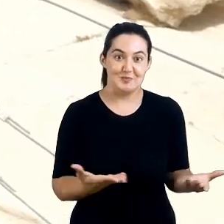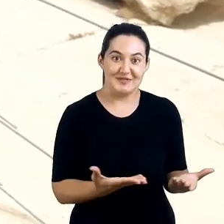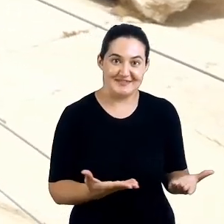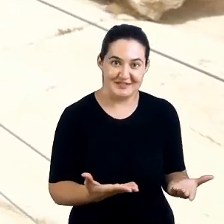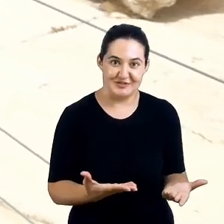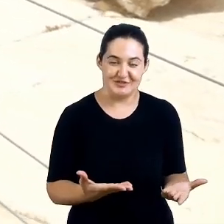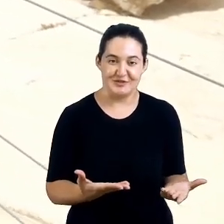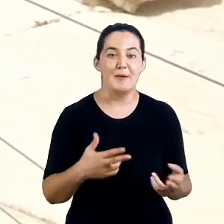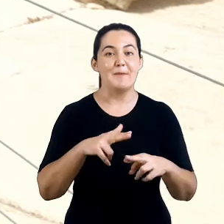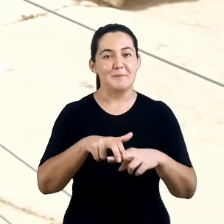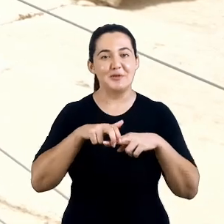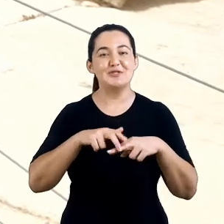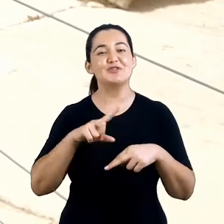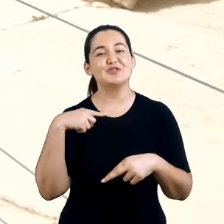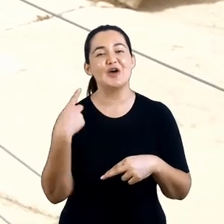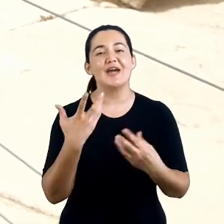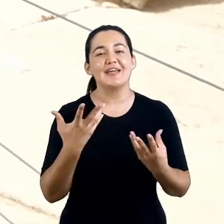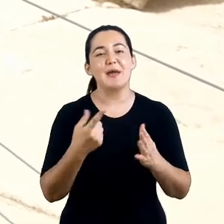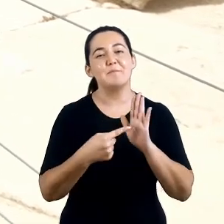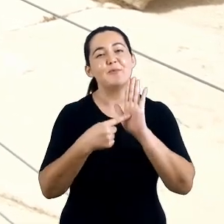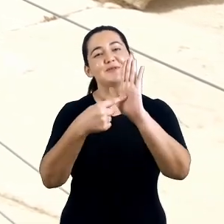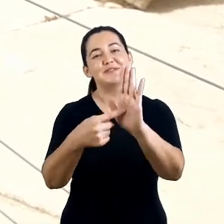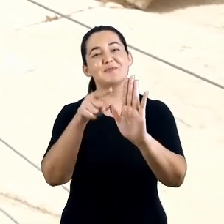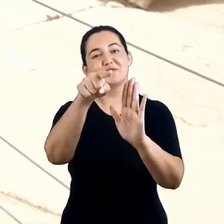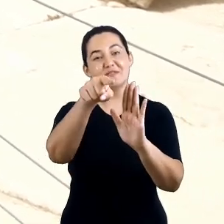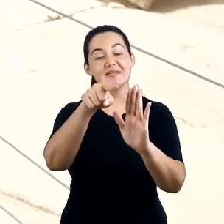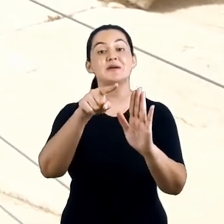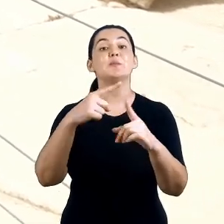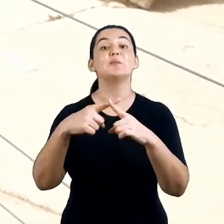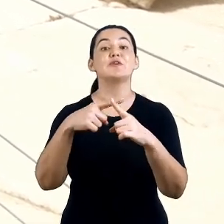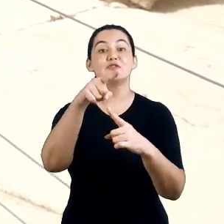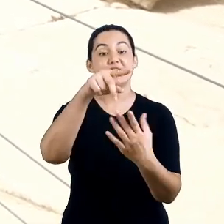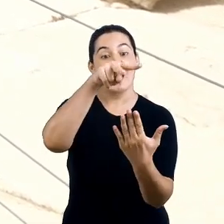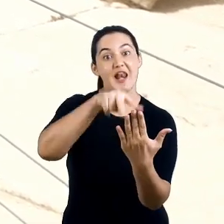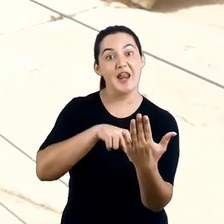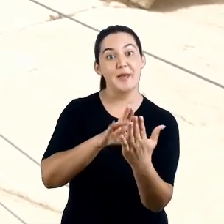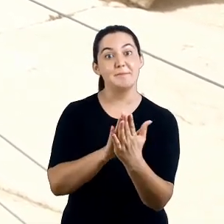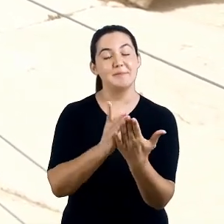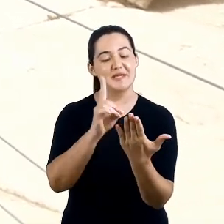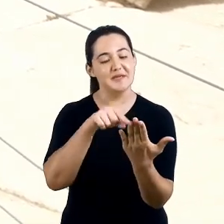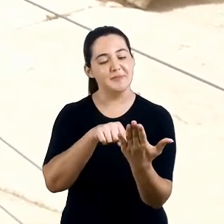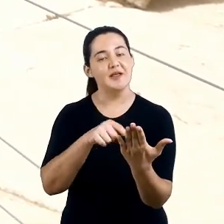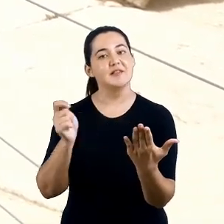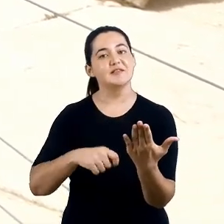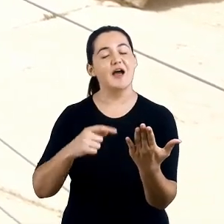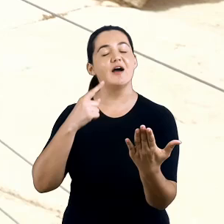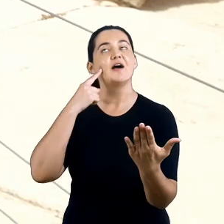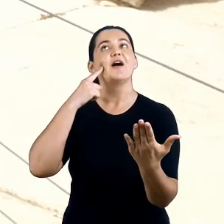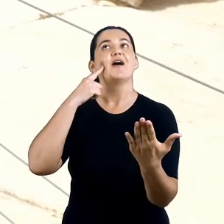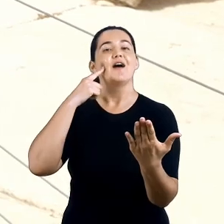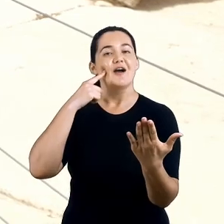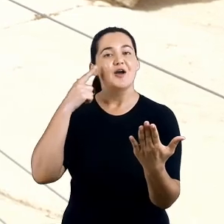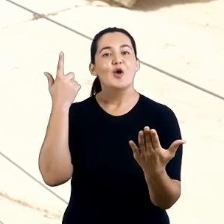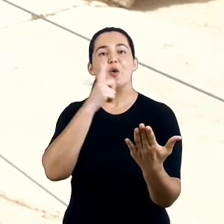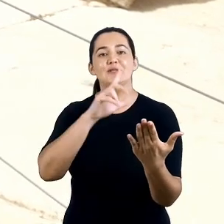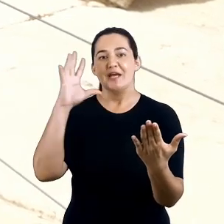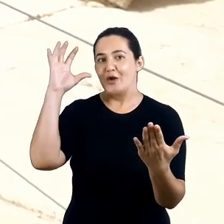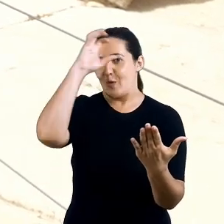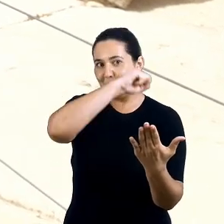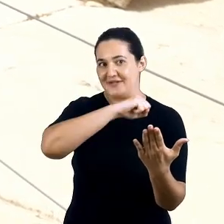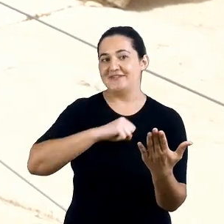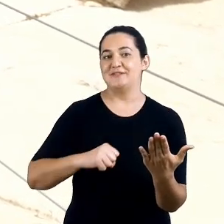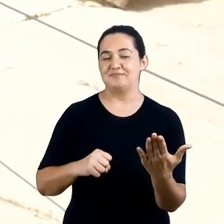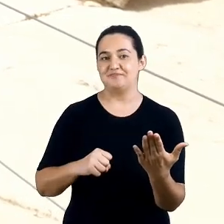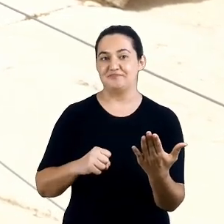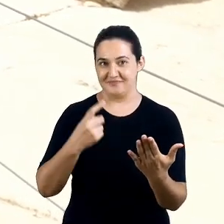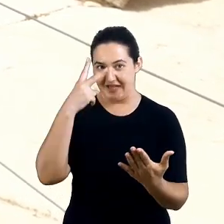pedacinho de chão para você, para tornar a leitura da Bíblia mais palatável, digamos assim, mais compreensível.